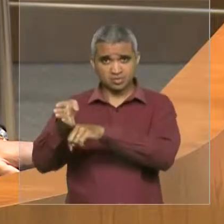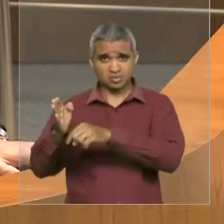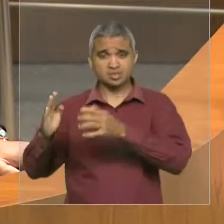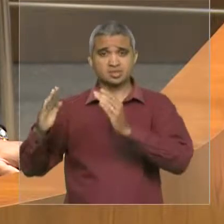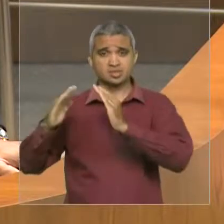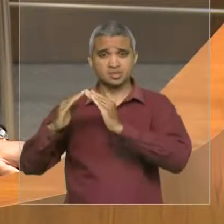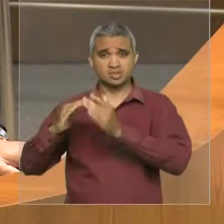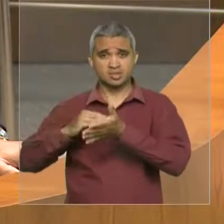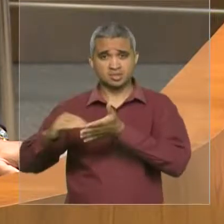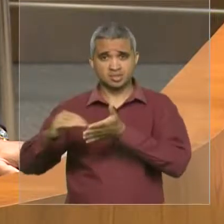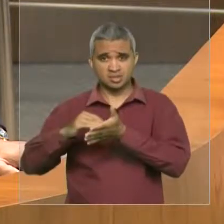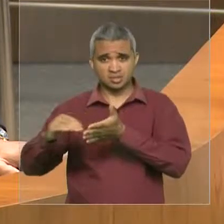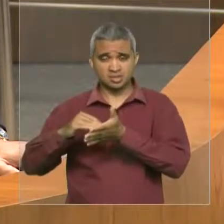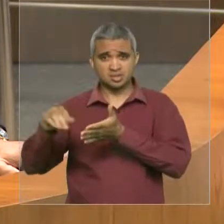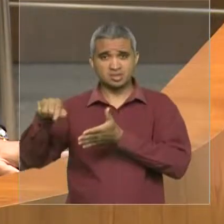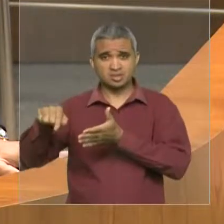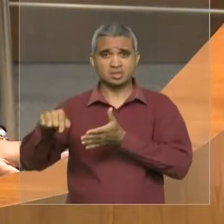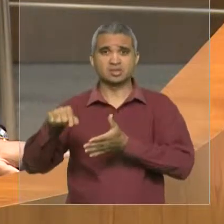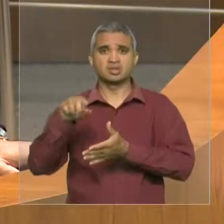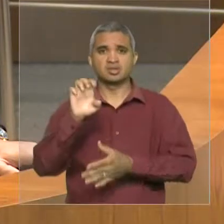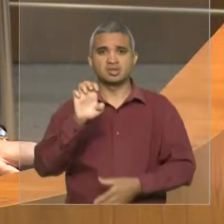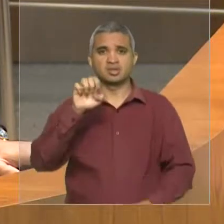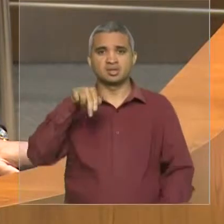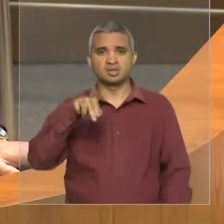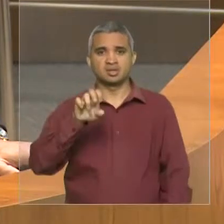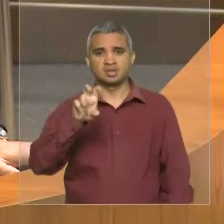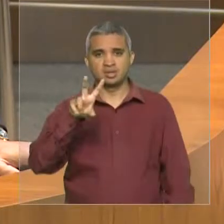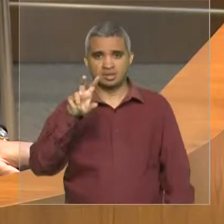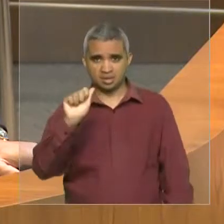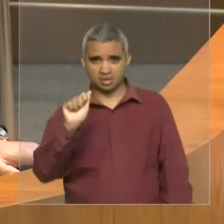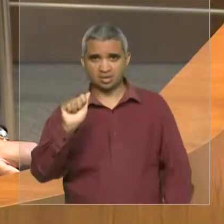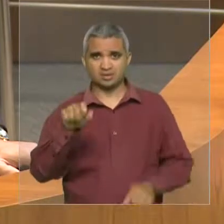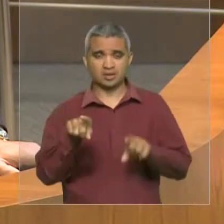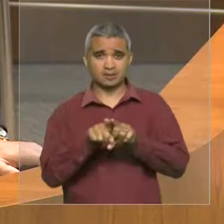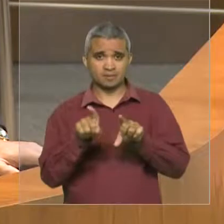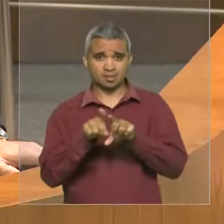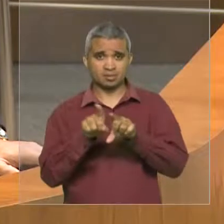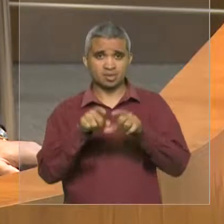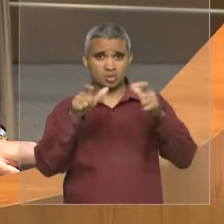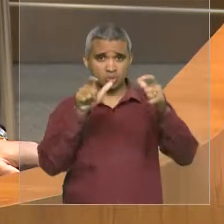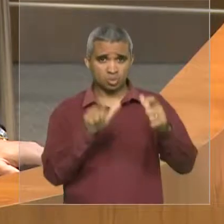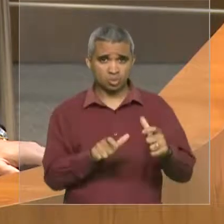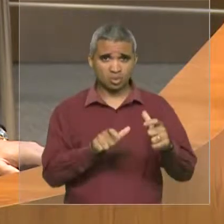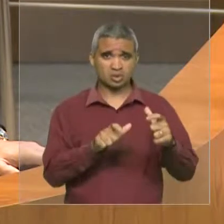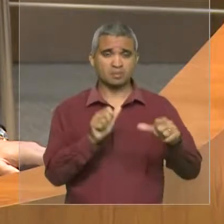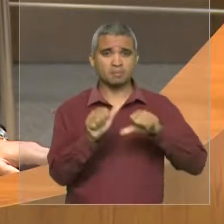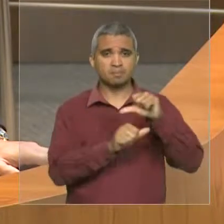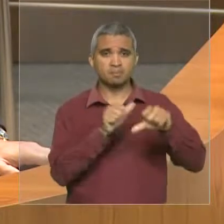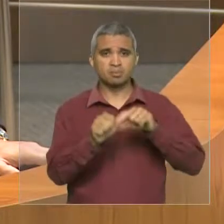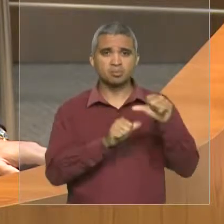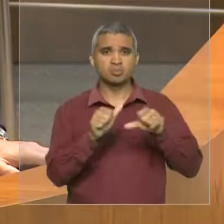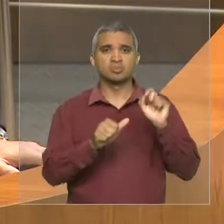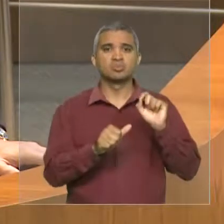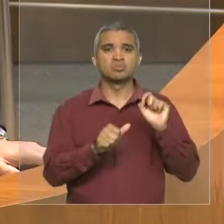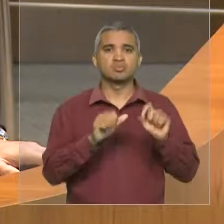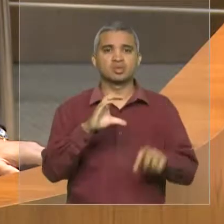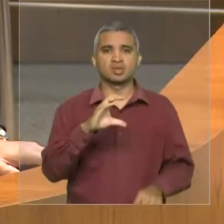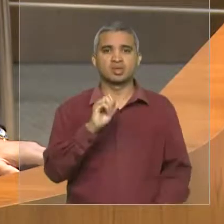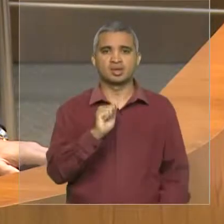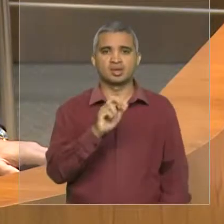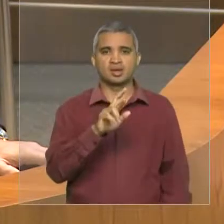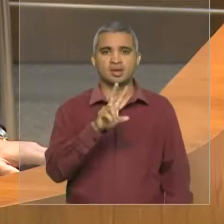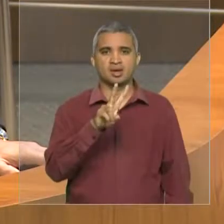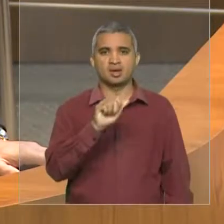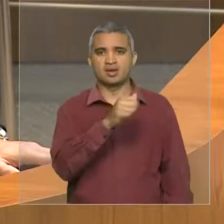onde também é transformado carvão mineral em energia. Que aconteceu até um episódio que saiu em toda a